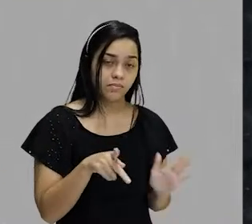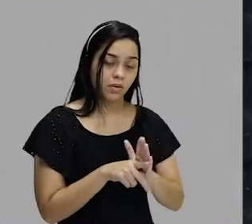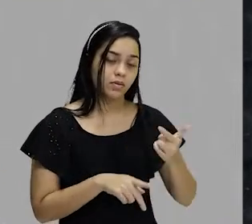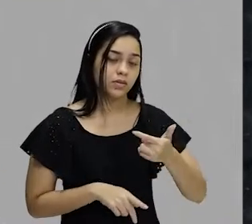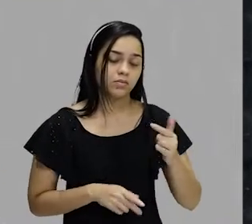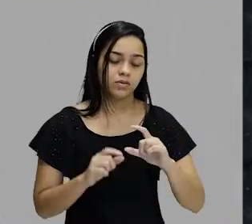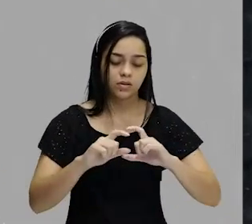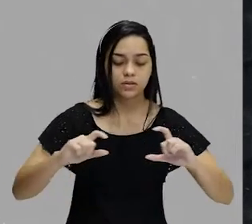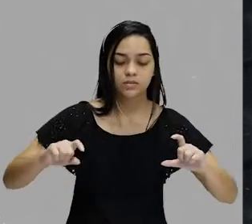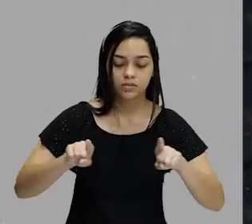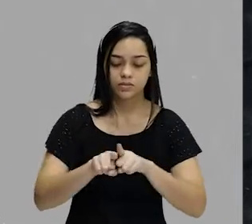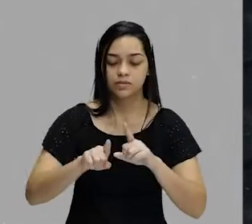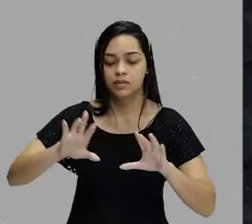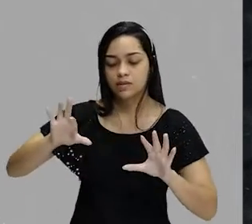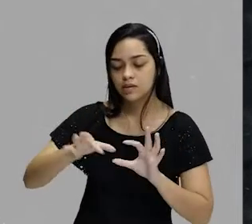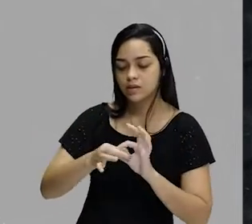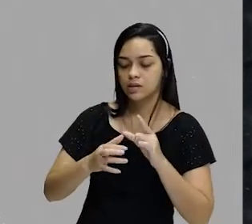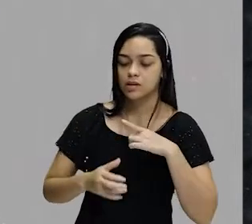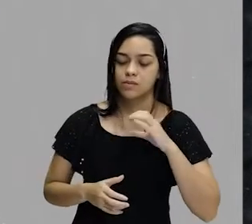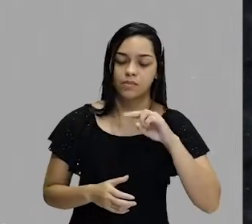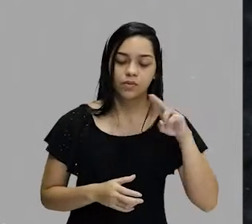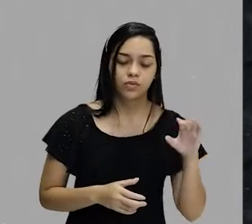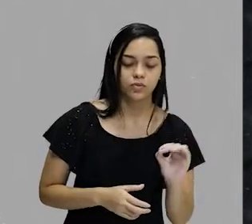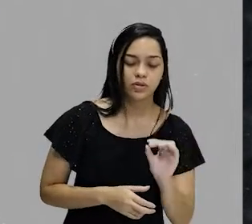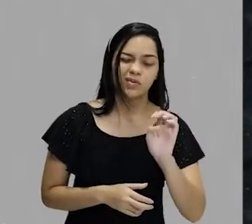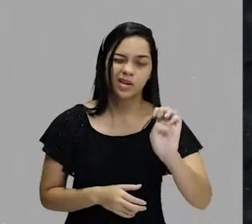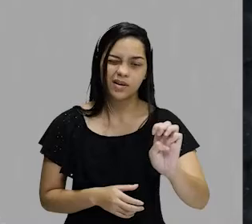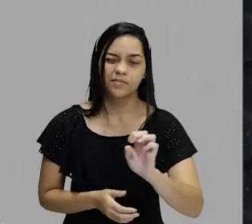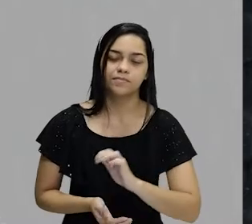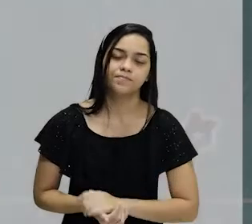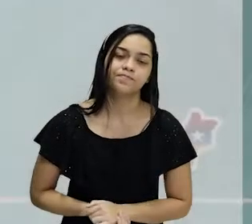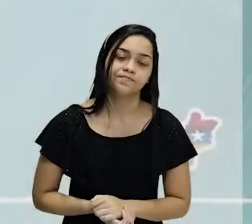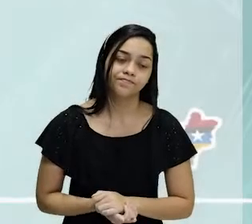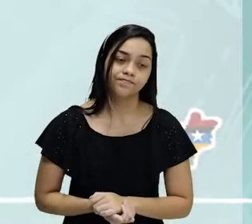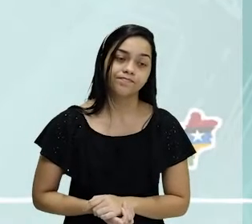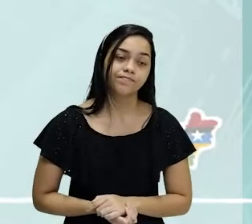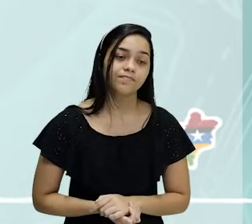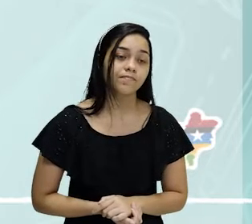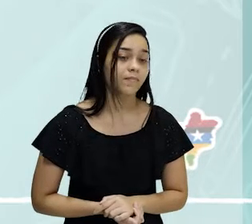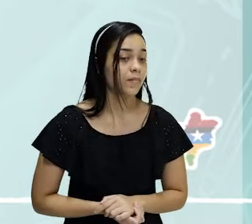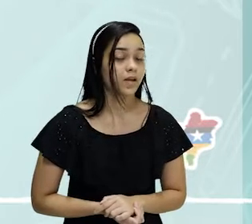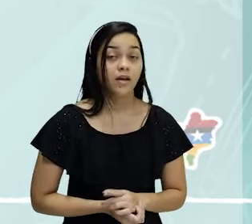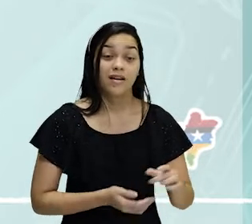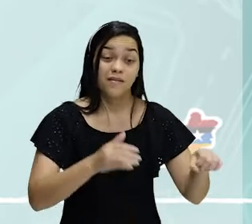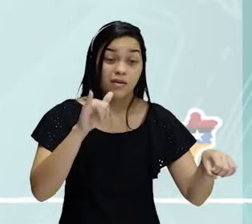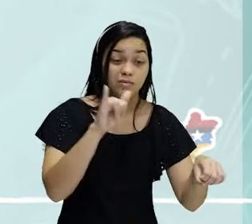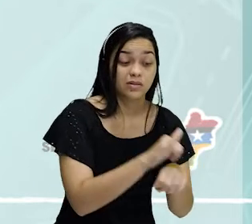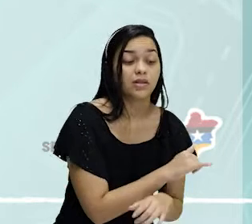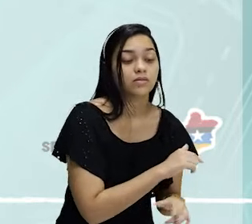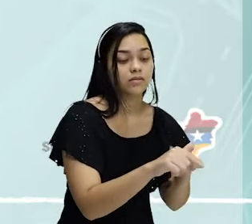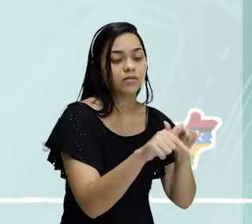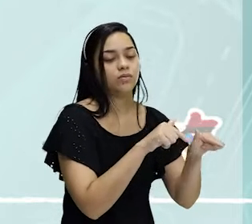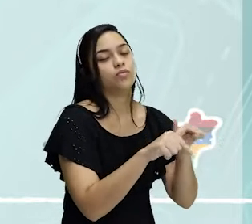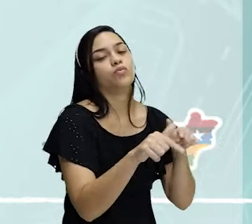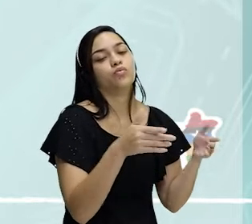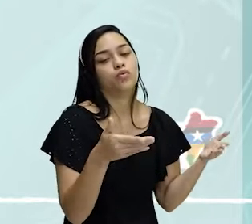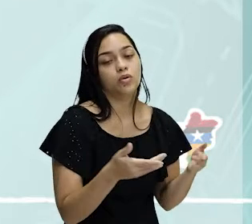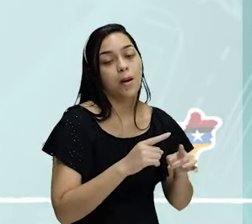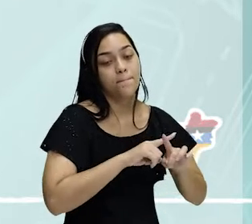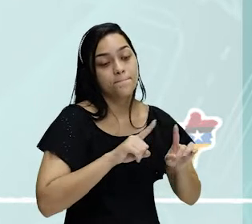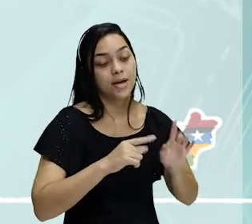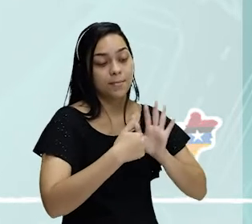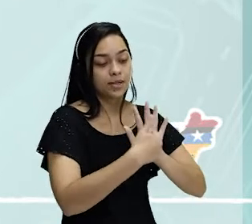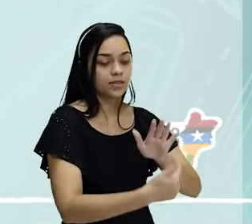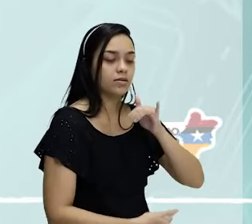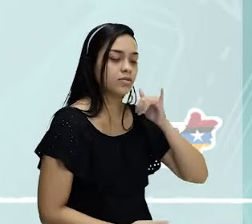segunda oração, e estão ligadas pela conjunção i. Não pude comparecer ao trabalho,